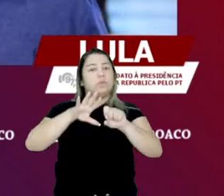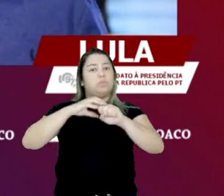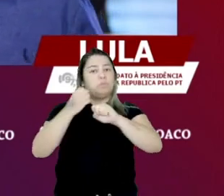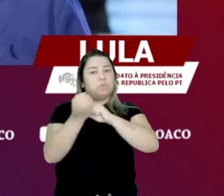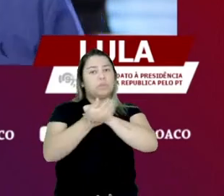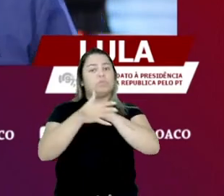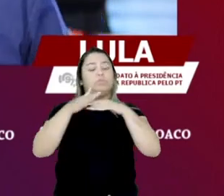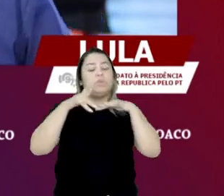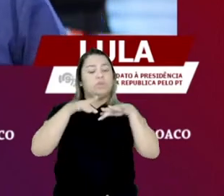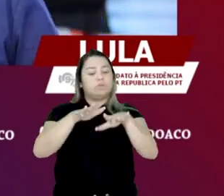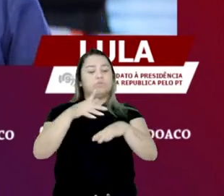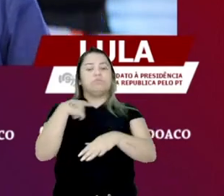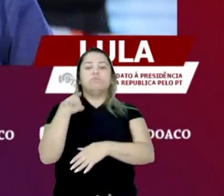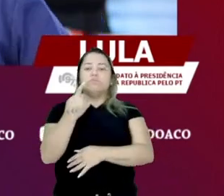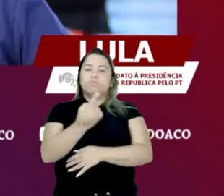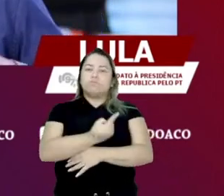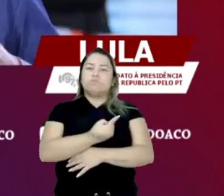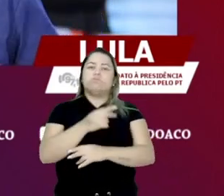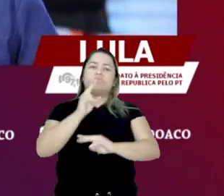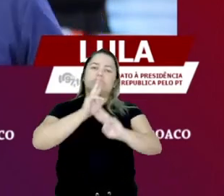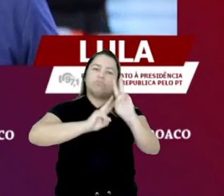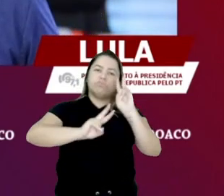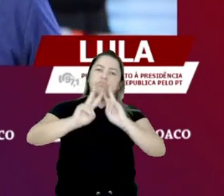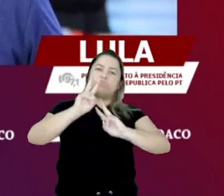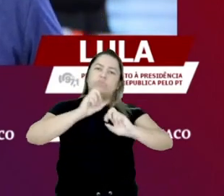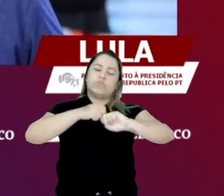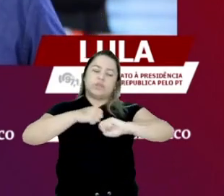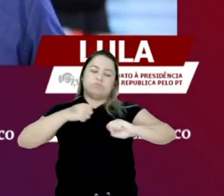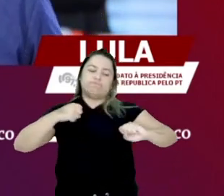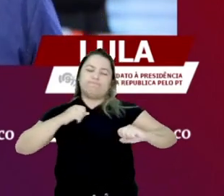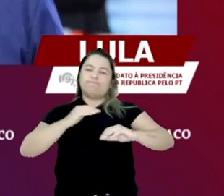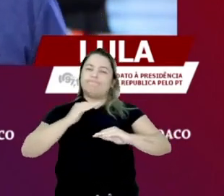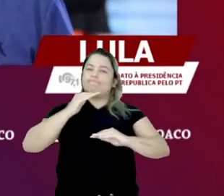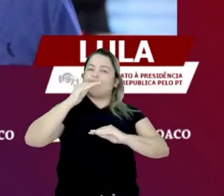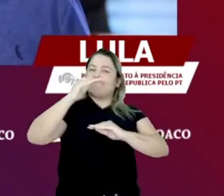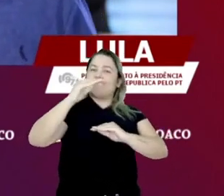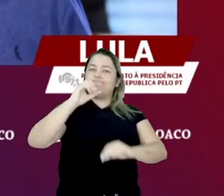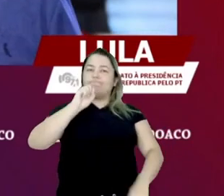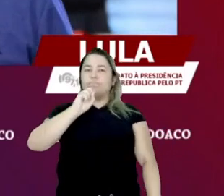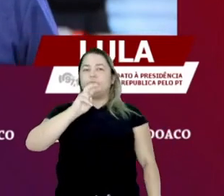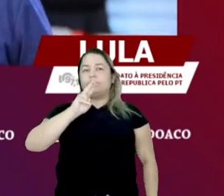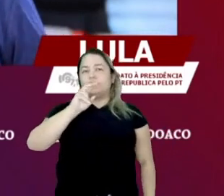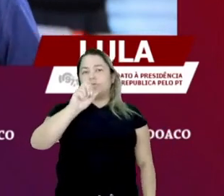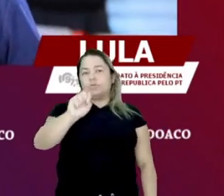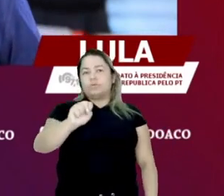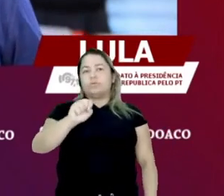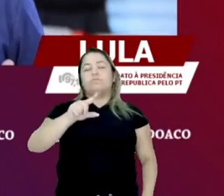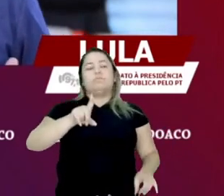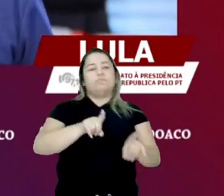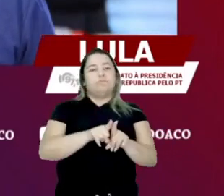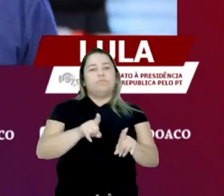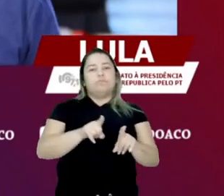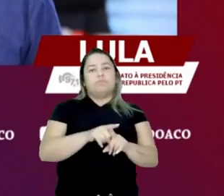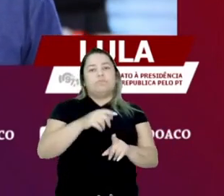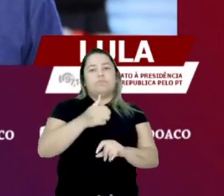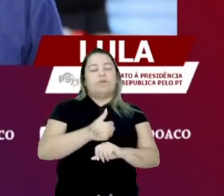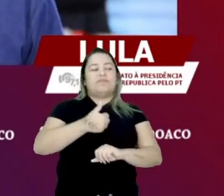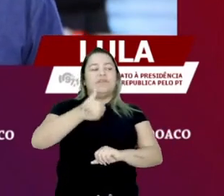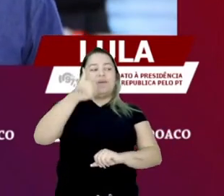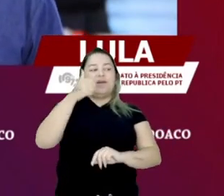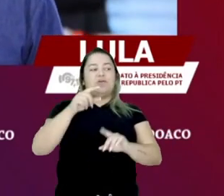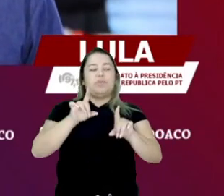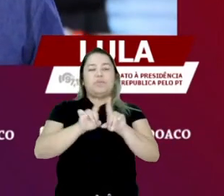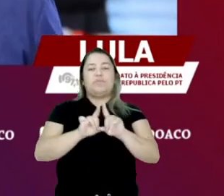SUS, se não fosse a dedicação dos profissionais do SUS, dos quais muitos morreram, a gente teria ultrapassado 1 milhão de mortes nesse